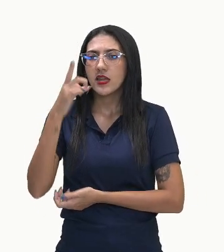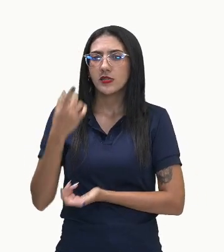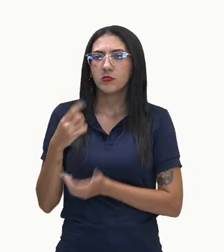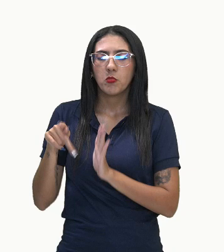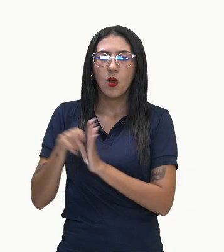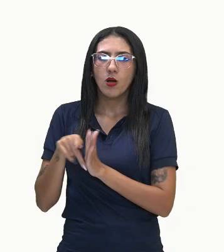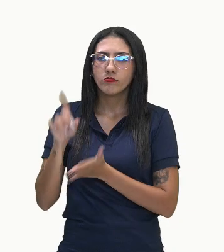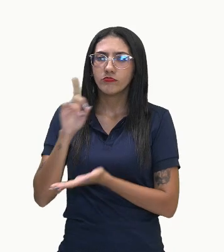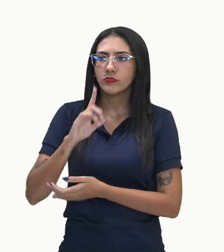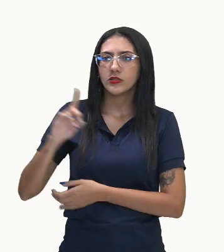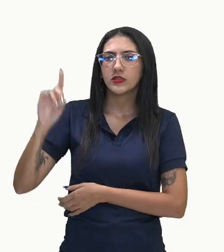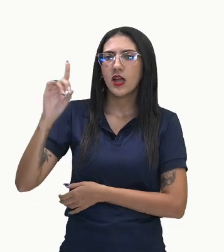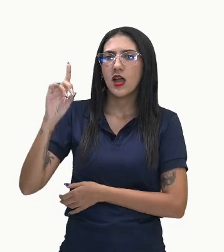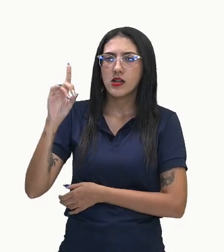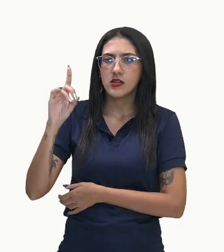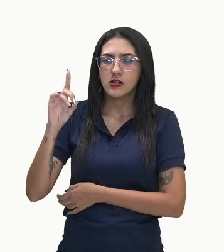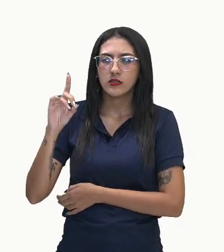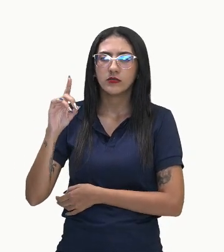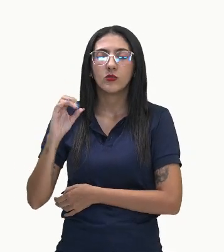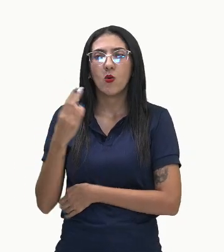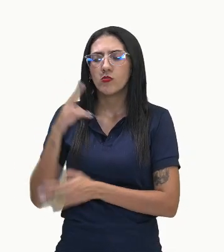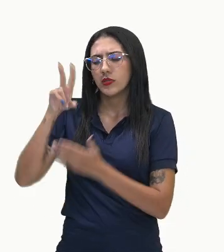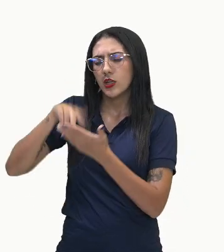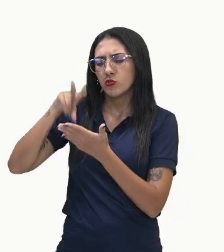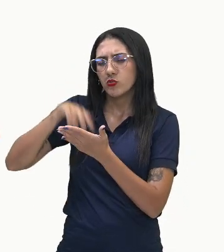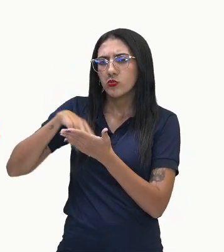algo devocional, né?